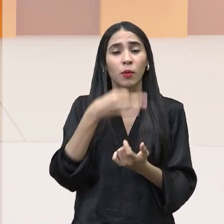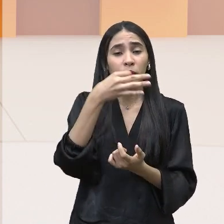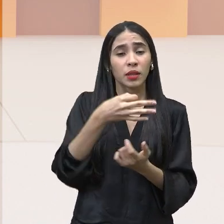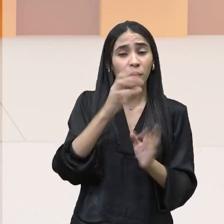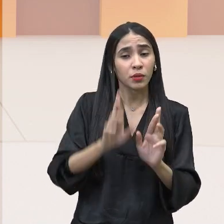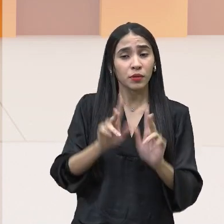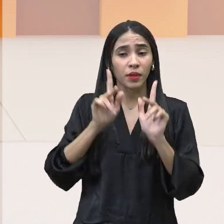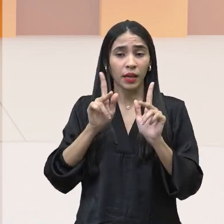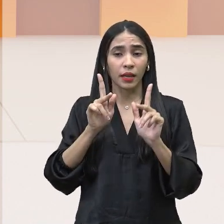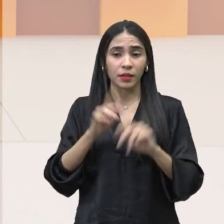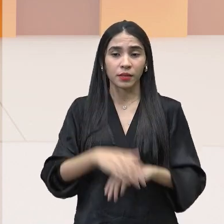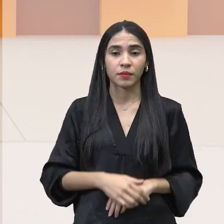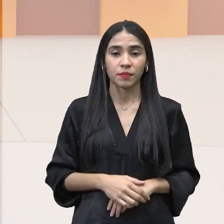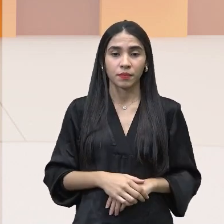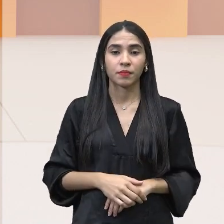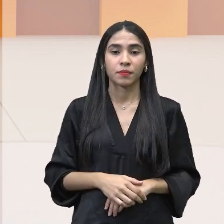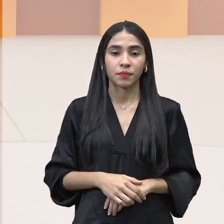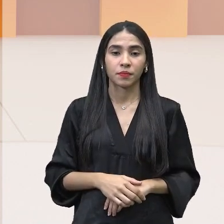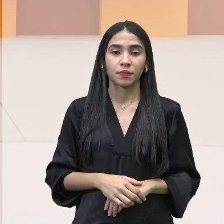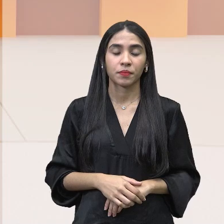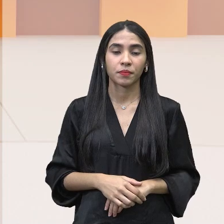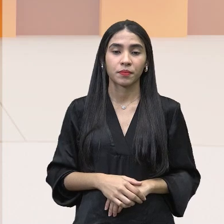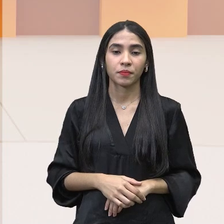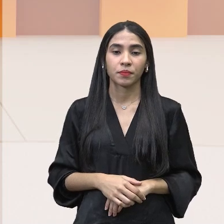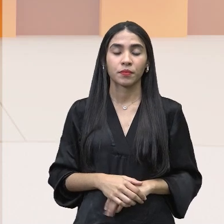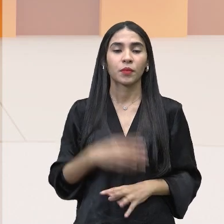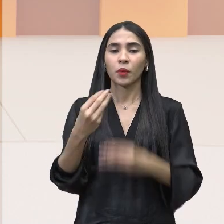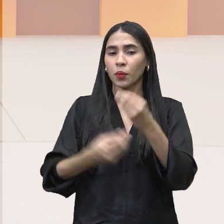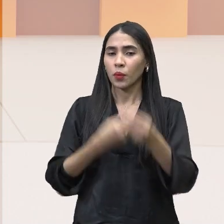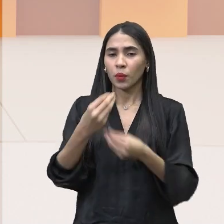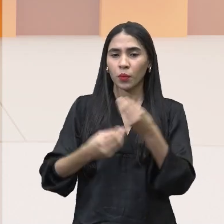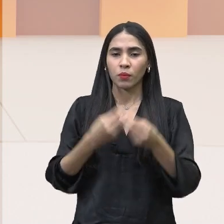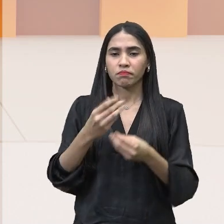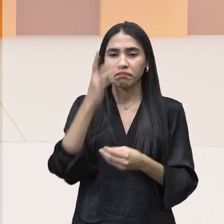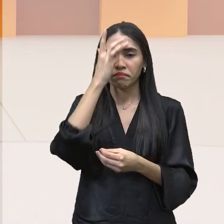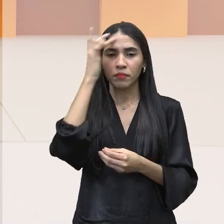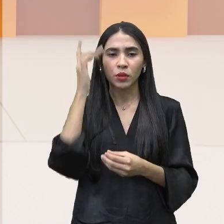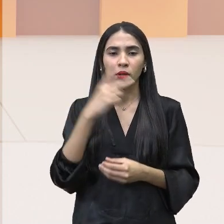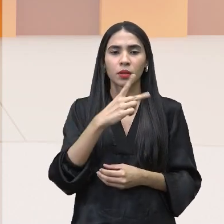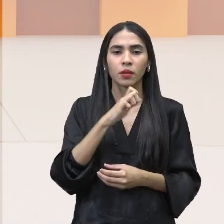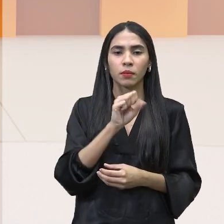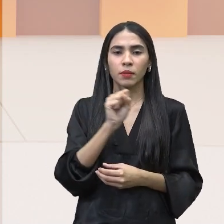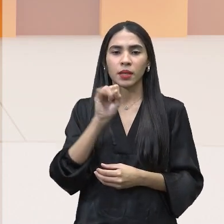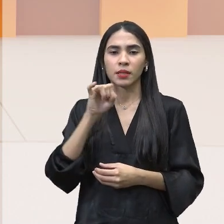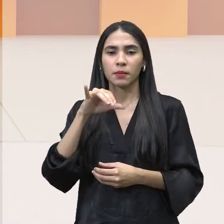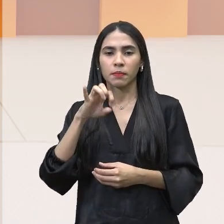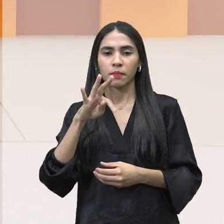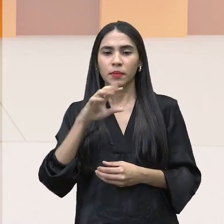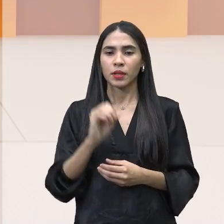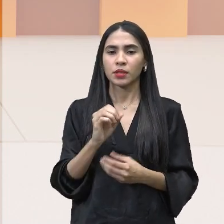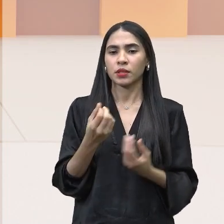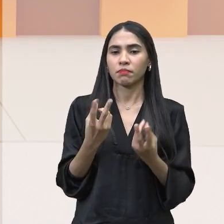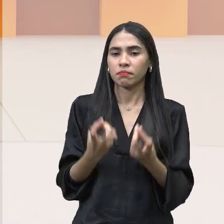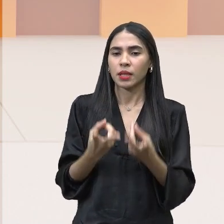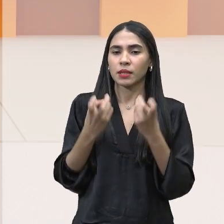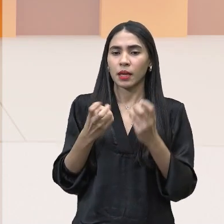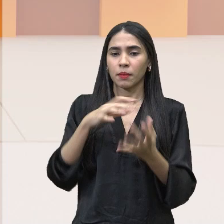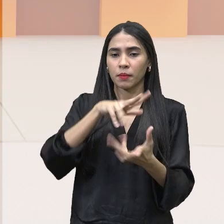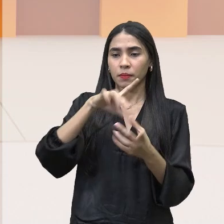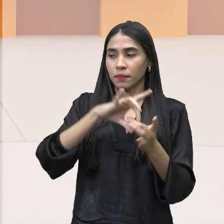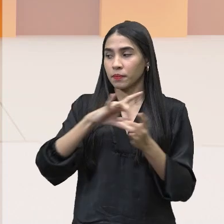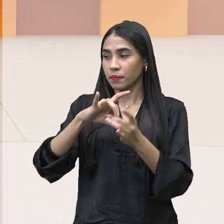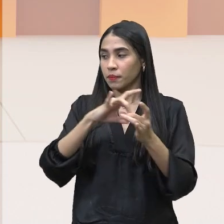que é a globalização na visão dos pessimistas. Como é que os pessimistas veem a globalização? Vamos lá?